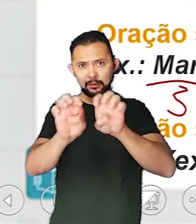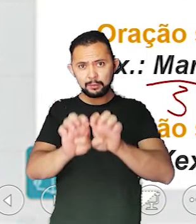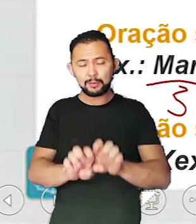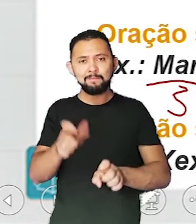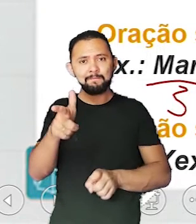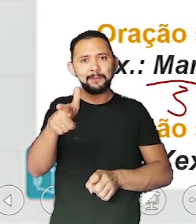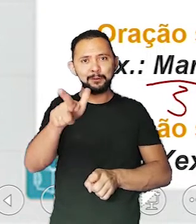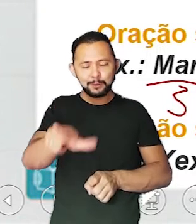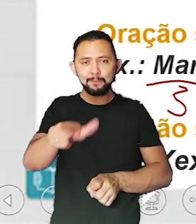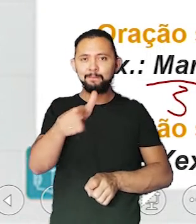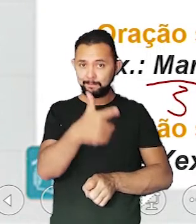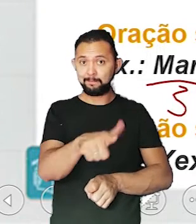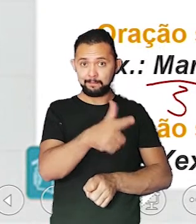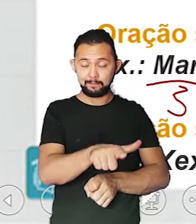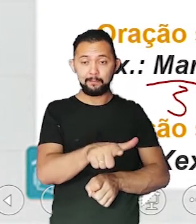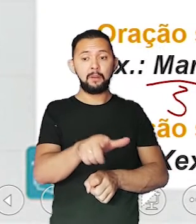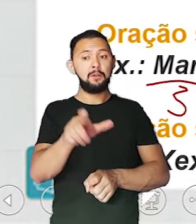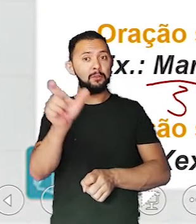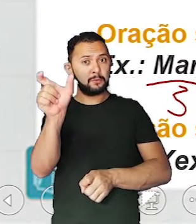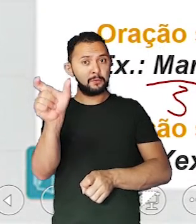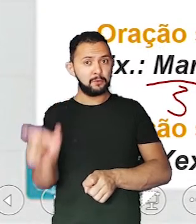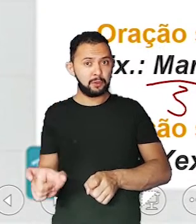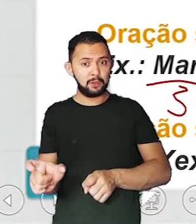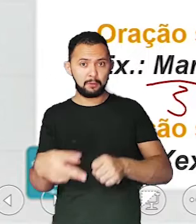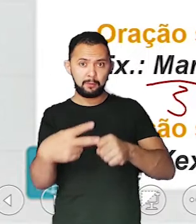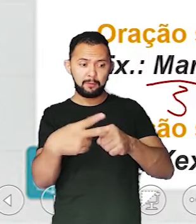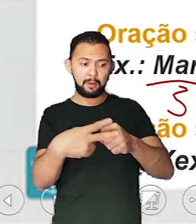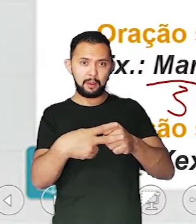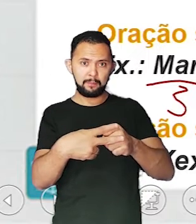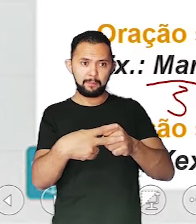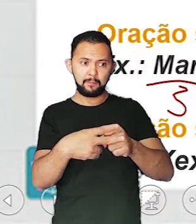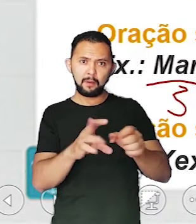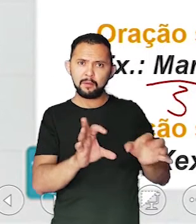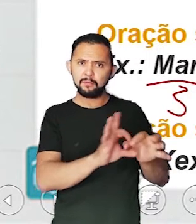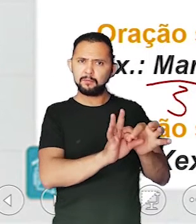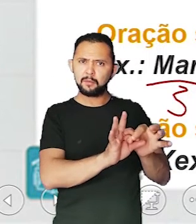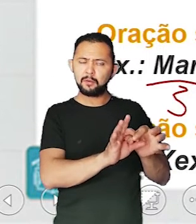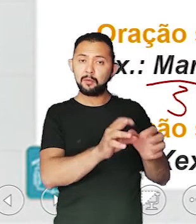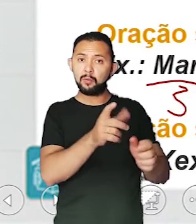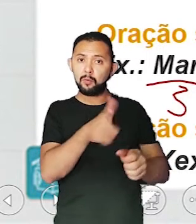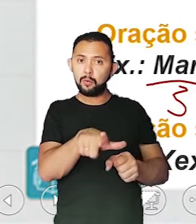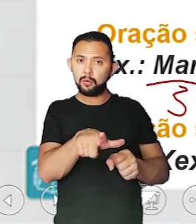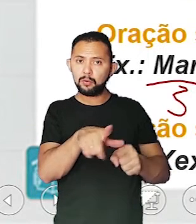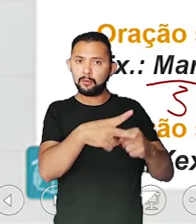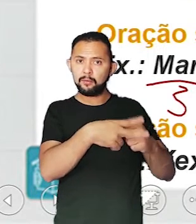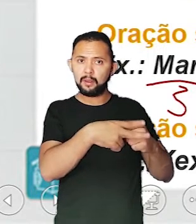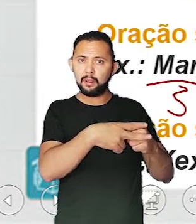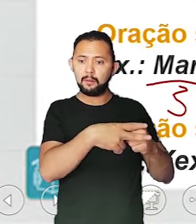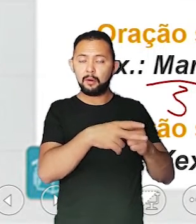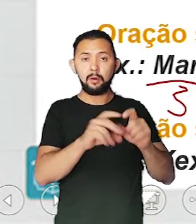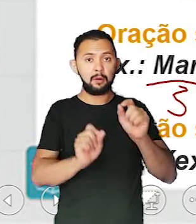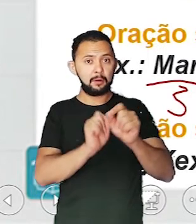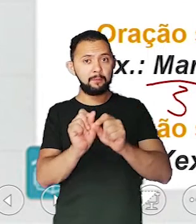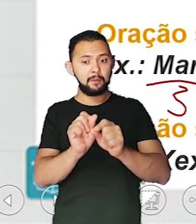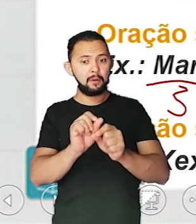repetindo. Ok? Sujeito, verbo, conjunção integrante, verbo de novo, ou seja, duas orações ligadas pela conjunção